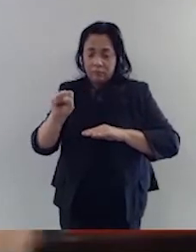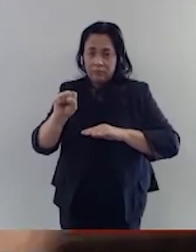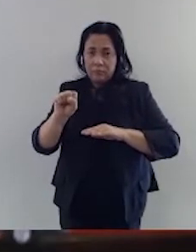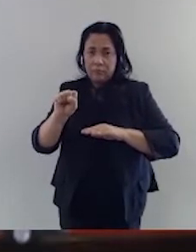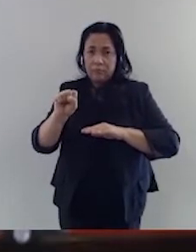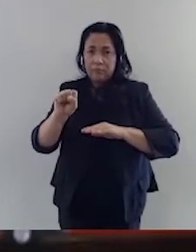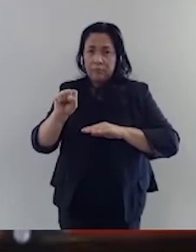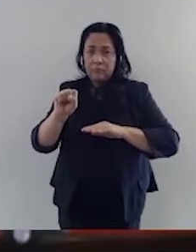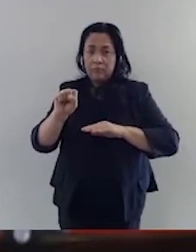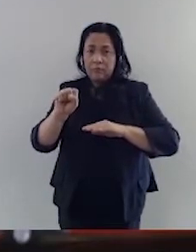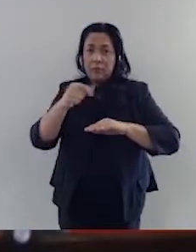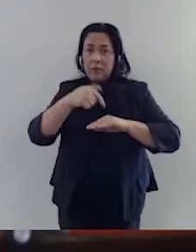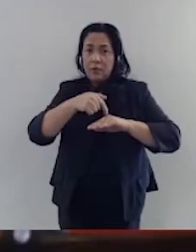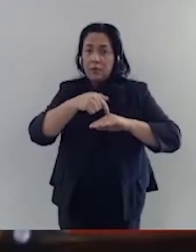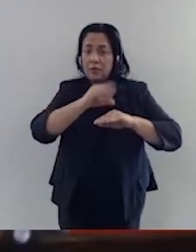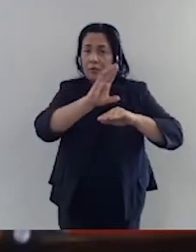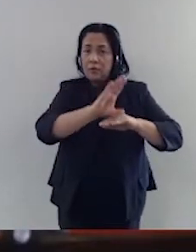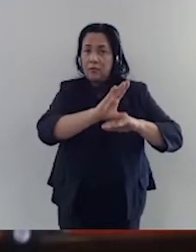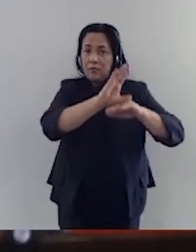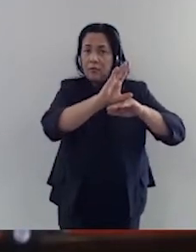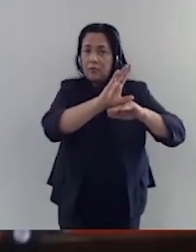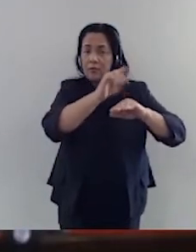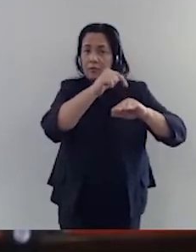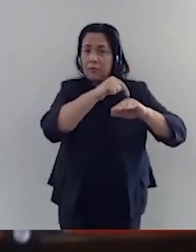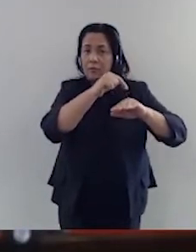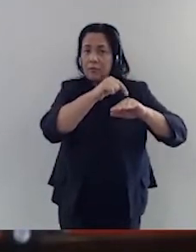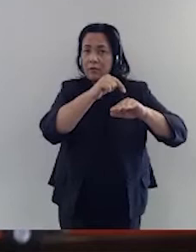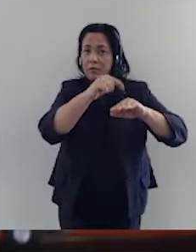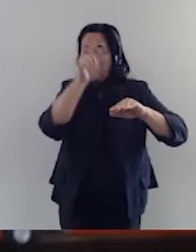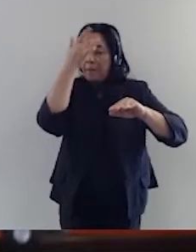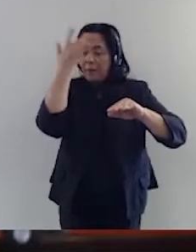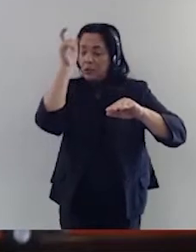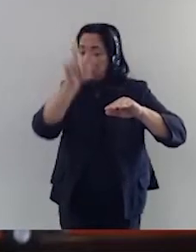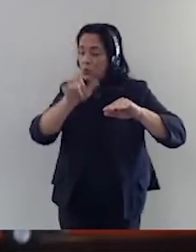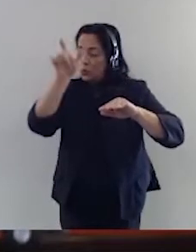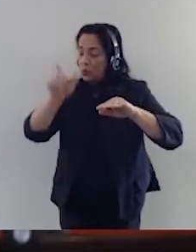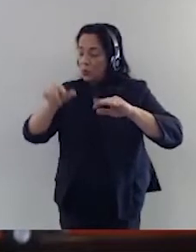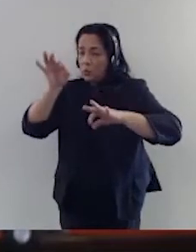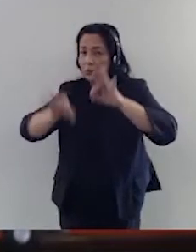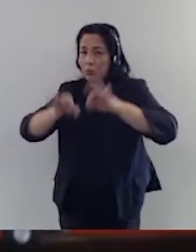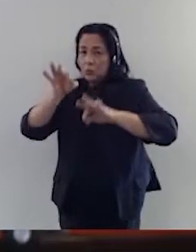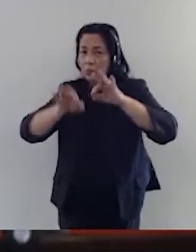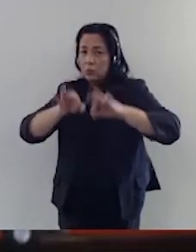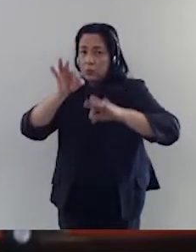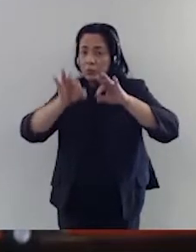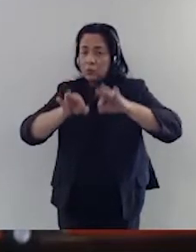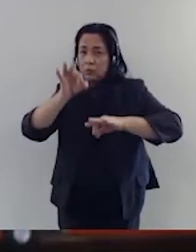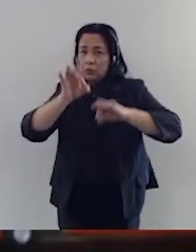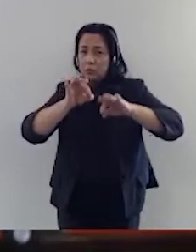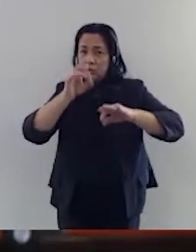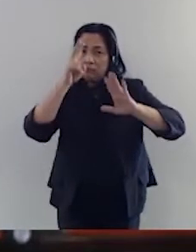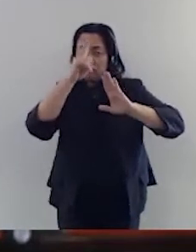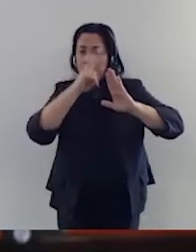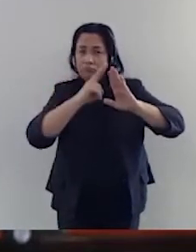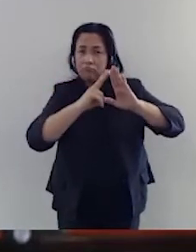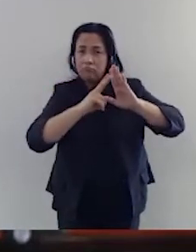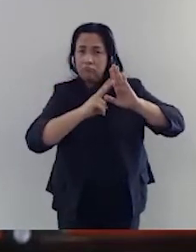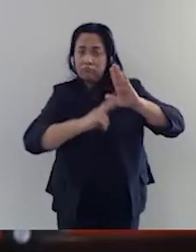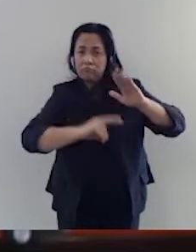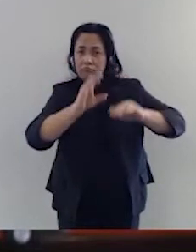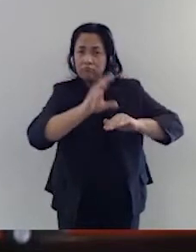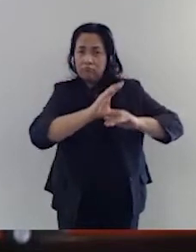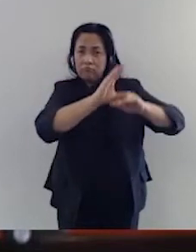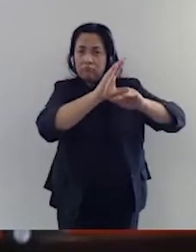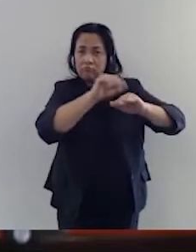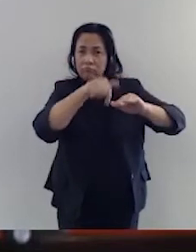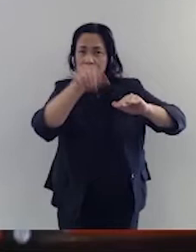segundo observadores externos, grandes juristas e os melhores observadores brasileiros da realidade